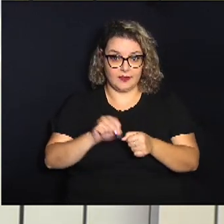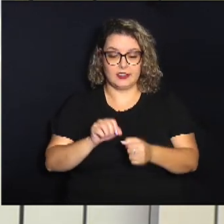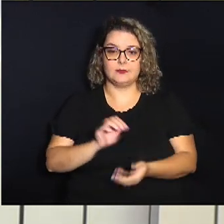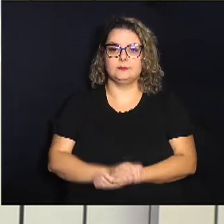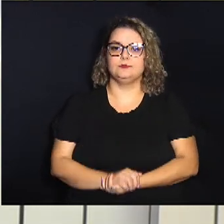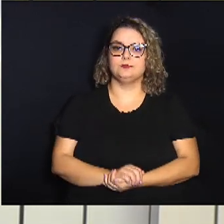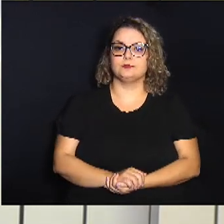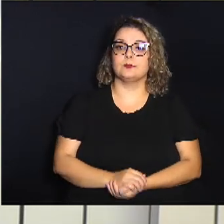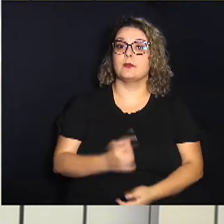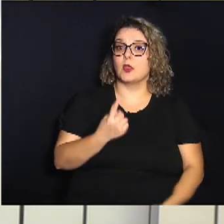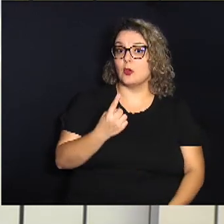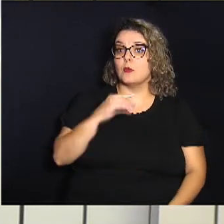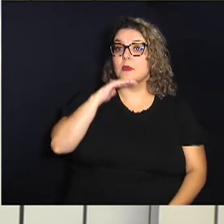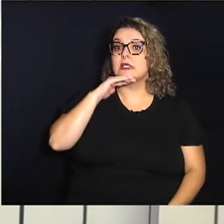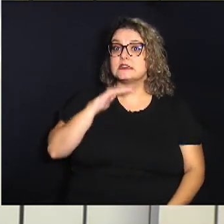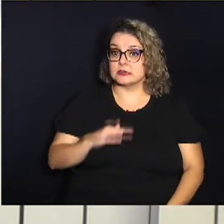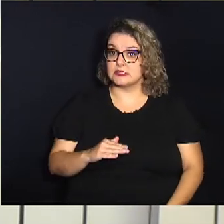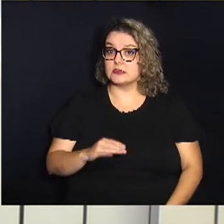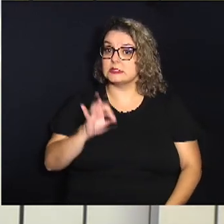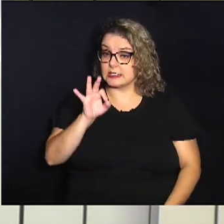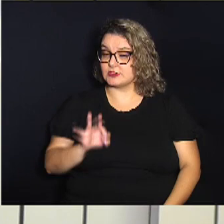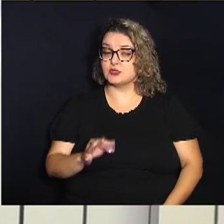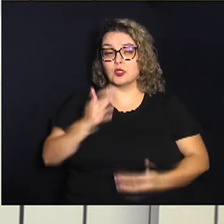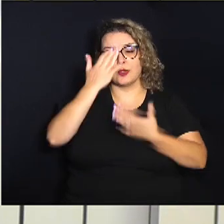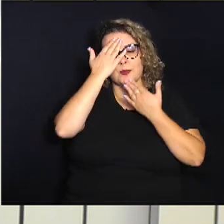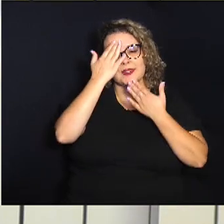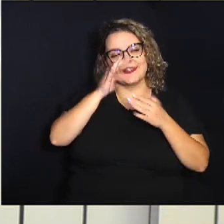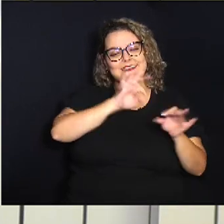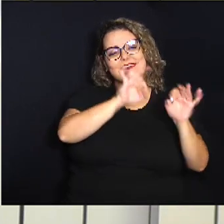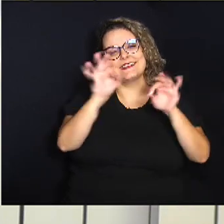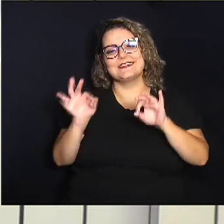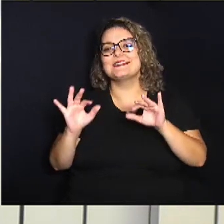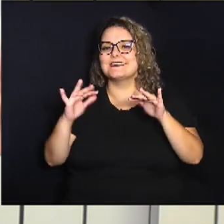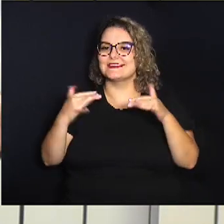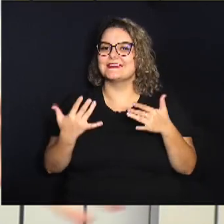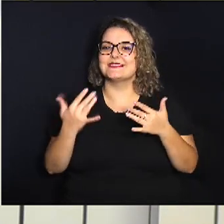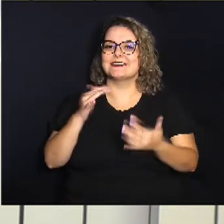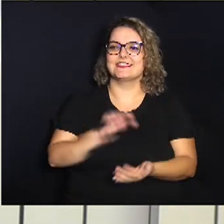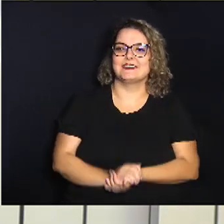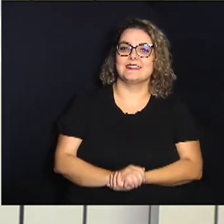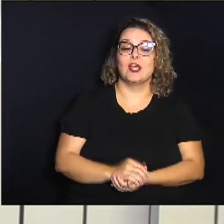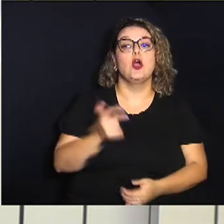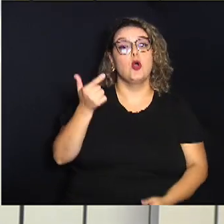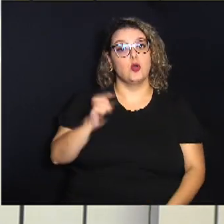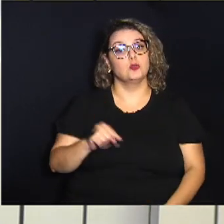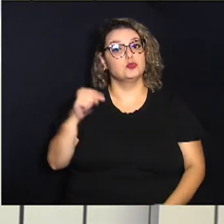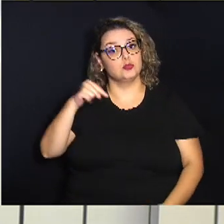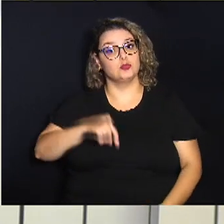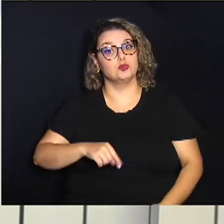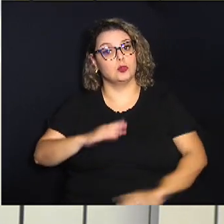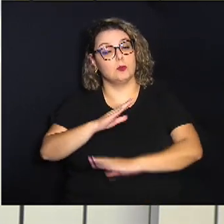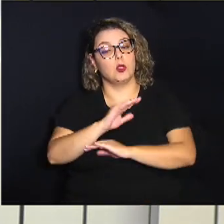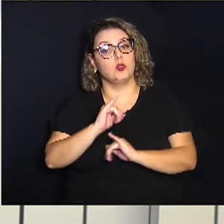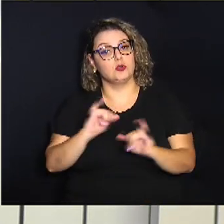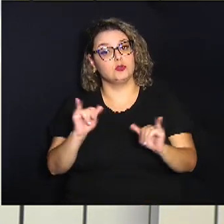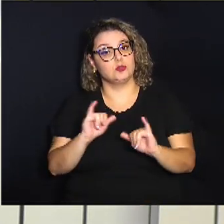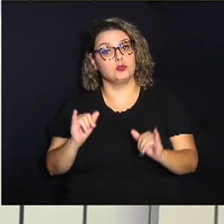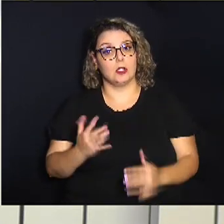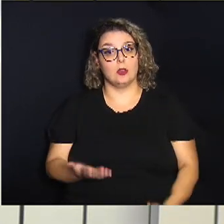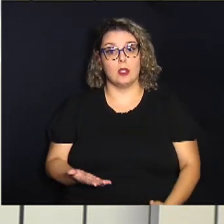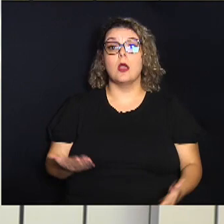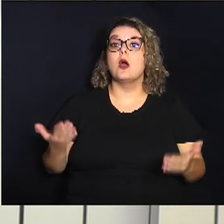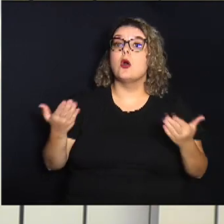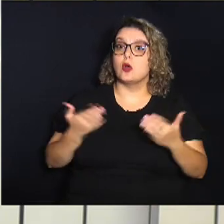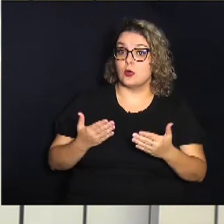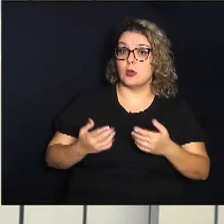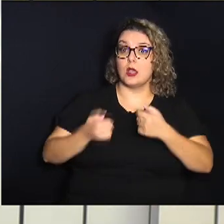uma hora da tarde em ponto muito obrigado pela sua companhia pela sua audiência a gente segue aqui com o Jornal Câmara Notícia agora